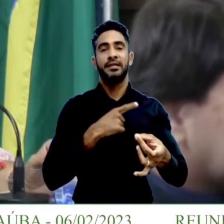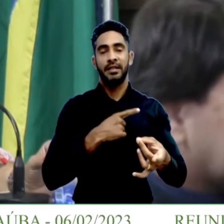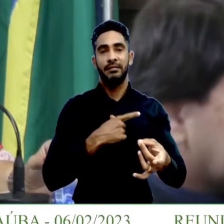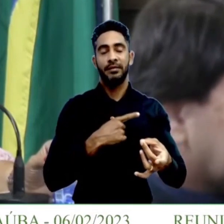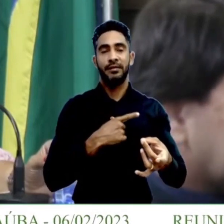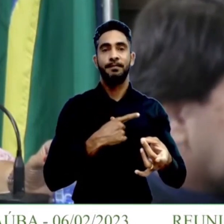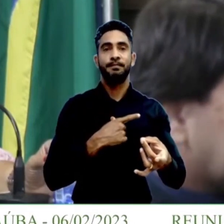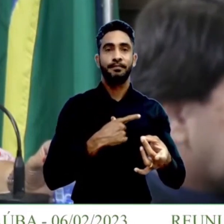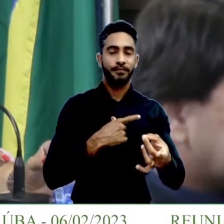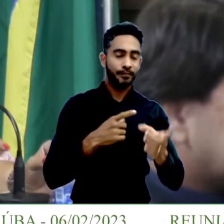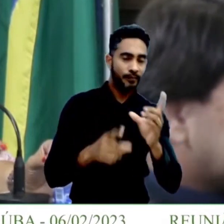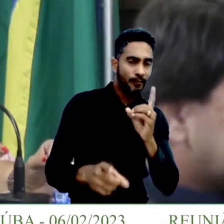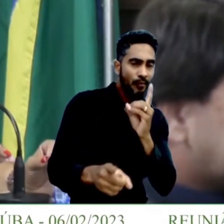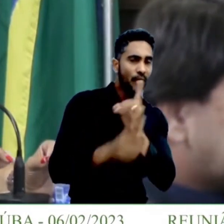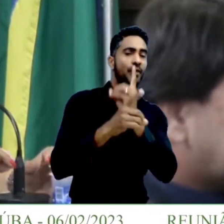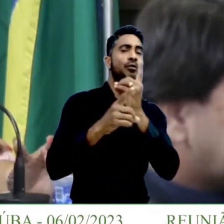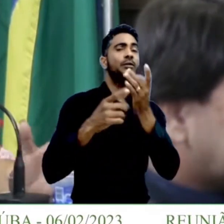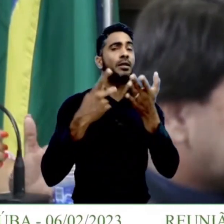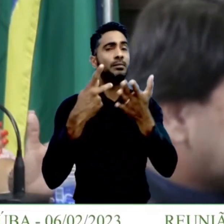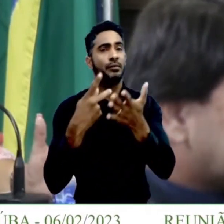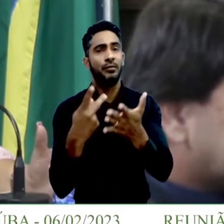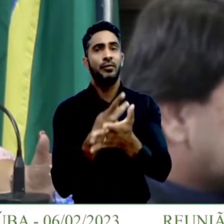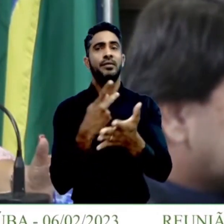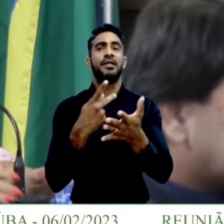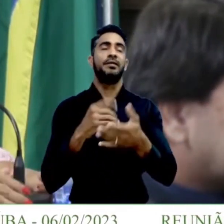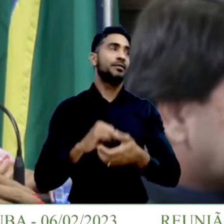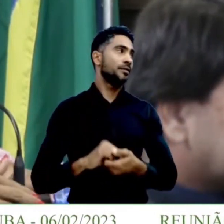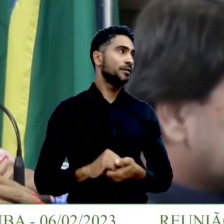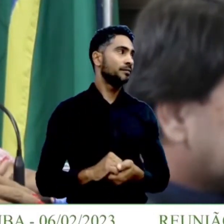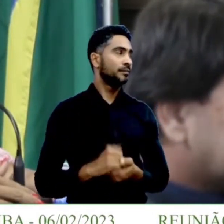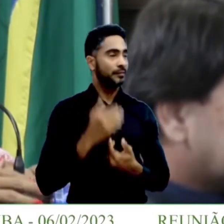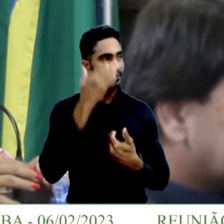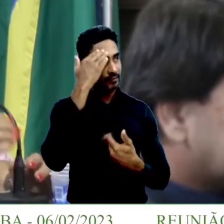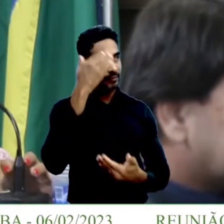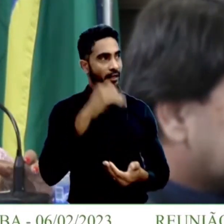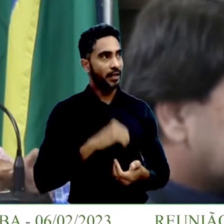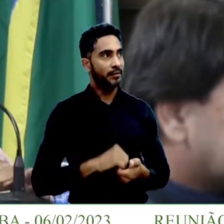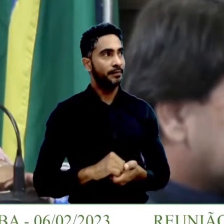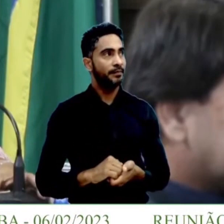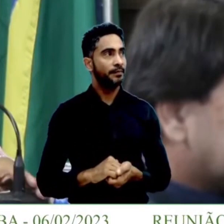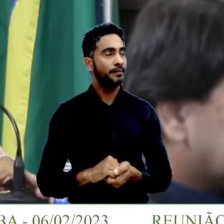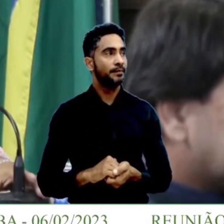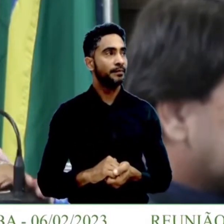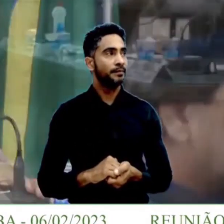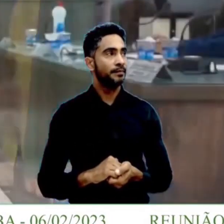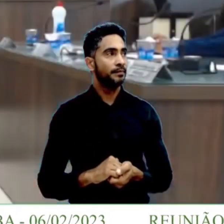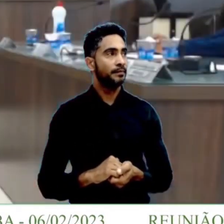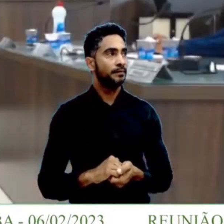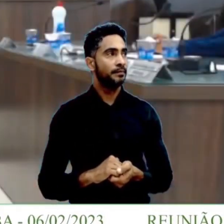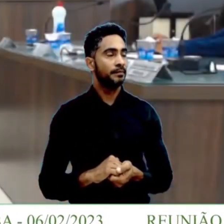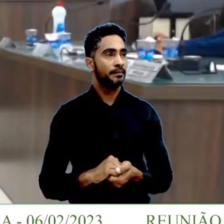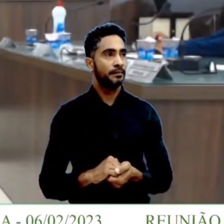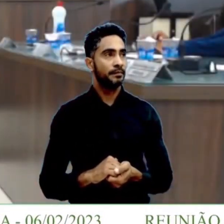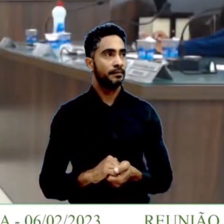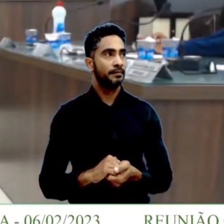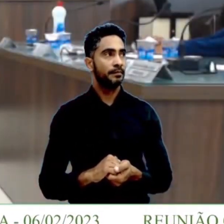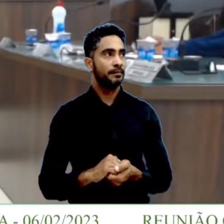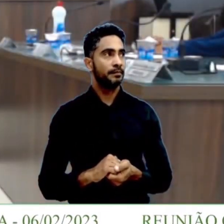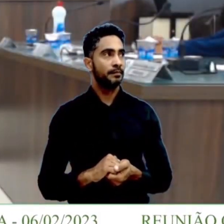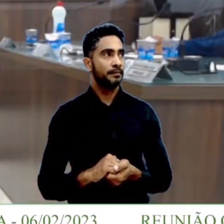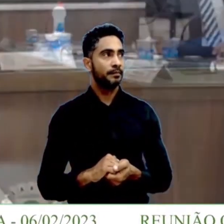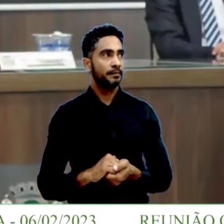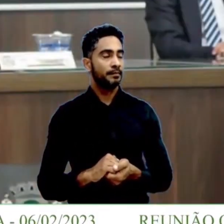descobrindo os erros ou as usurpações. Obrigada. Ok, pessoal. Então, só